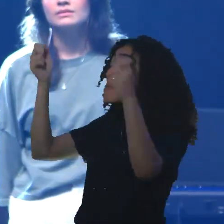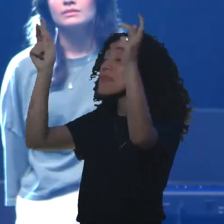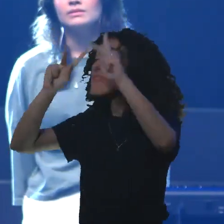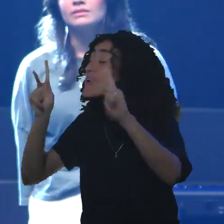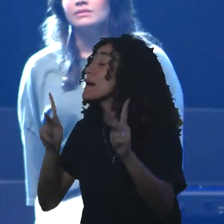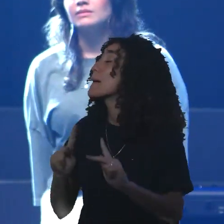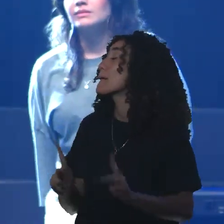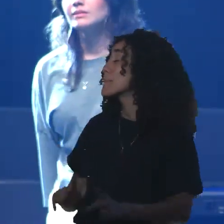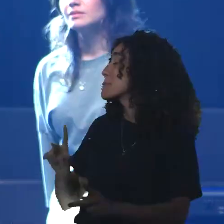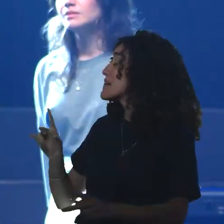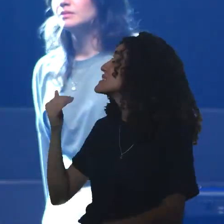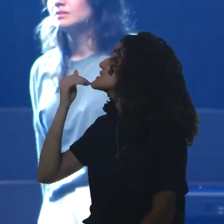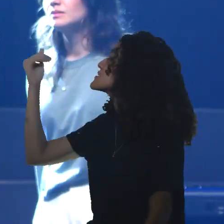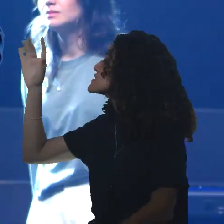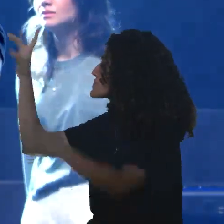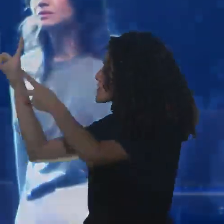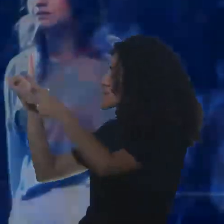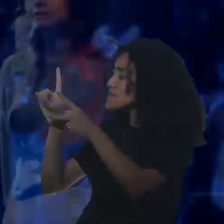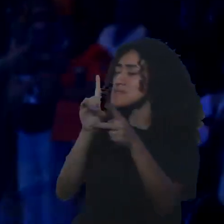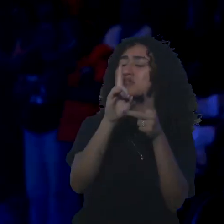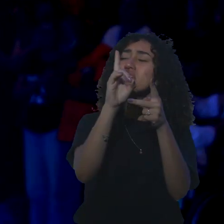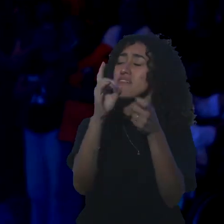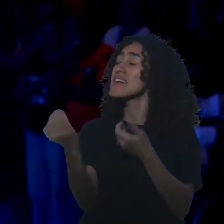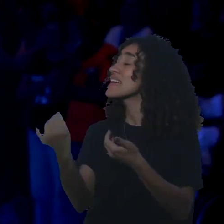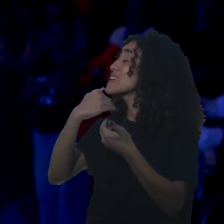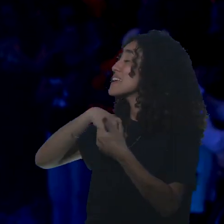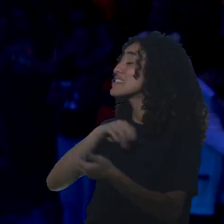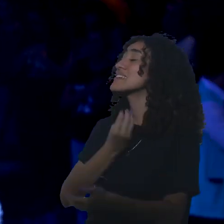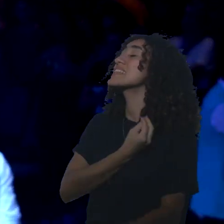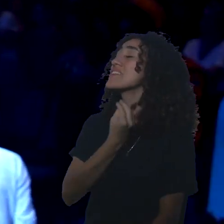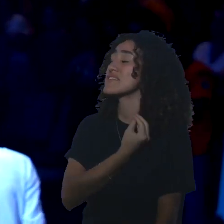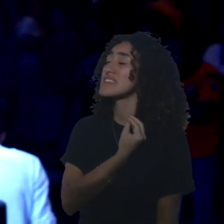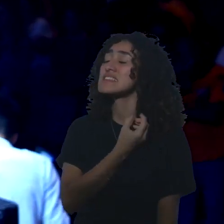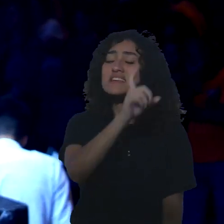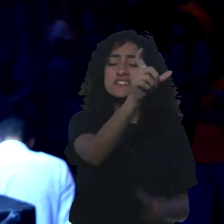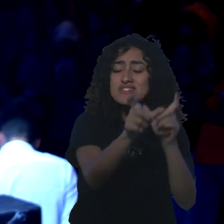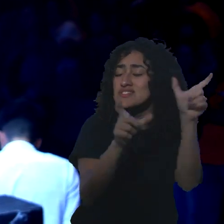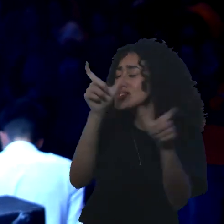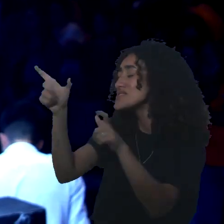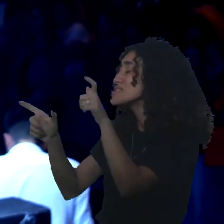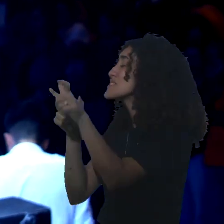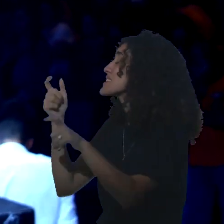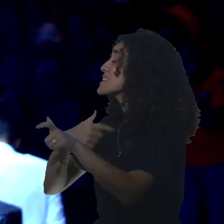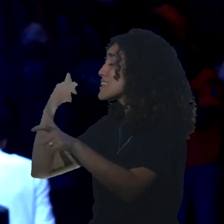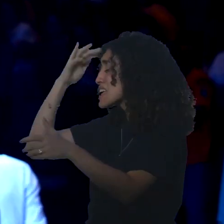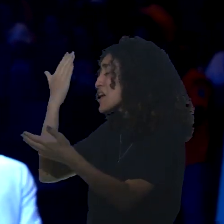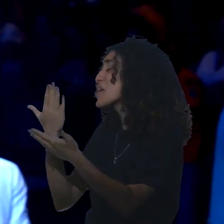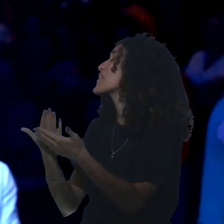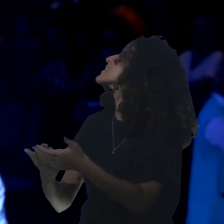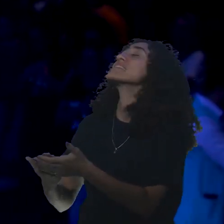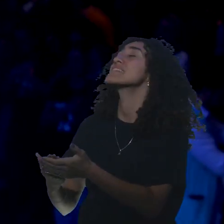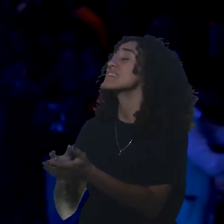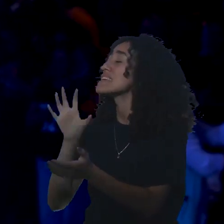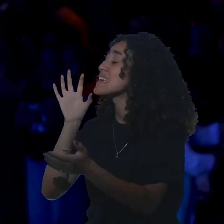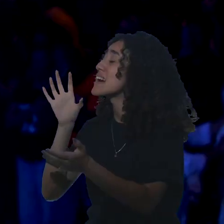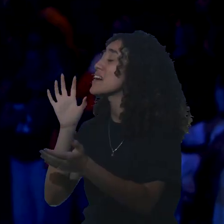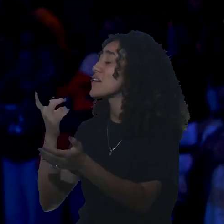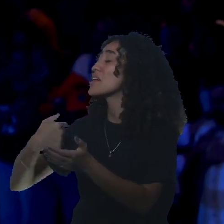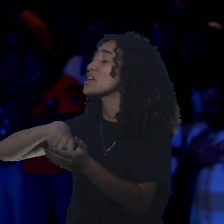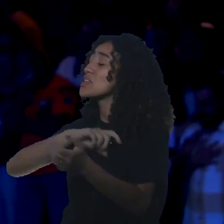Senhor esteja presente na vida dos meus irmãos, ó Pai. Eu creio, Senhor, que esse é um tempo de aprofundar na palavra,